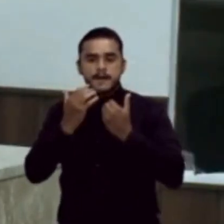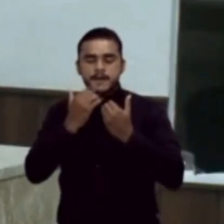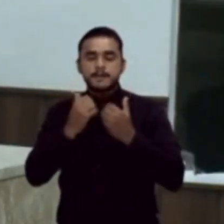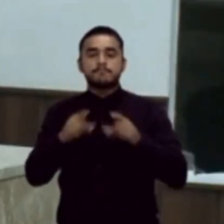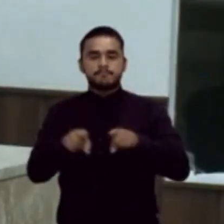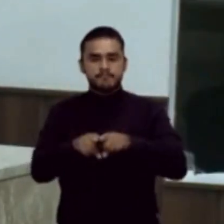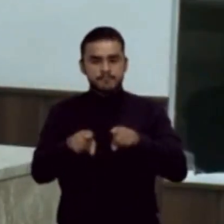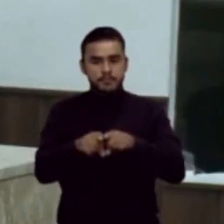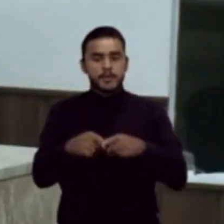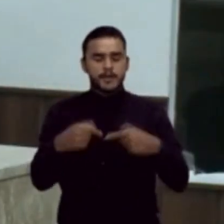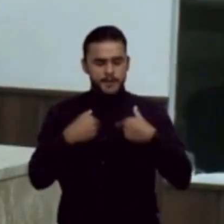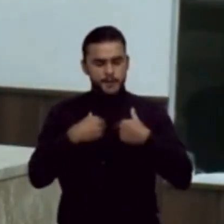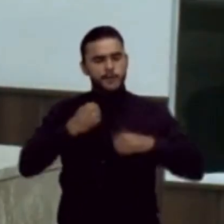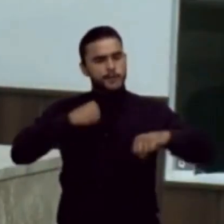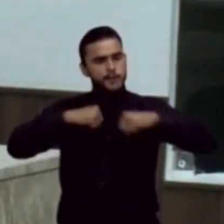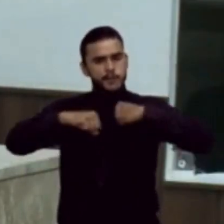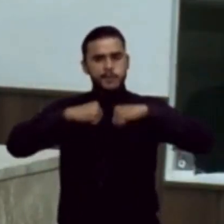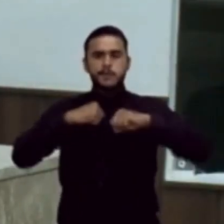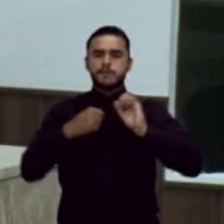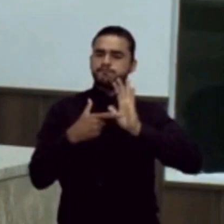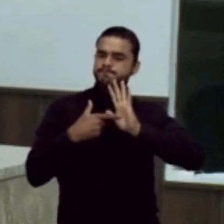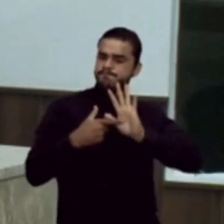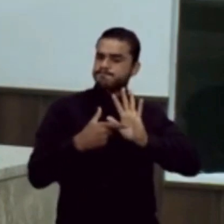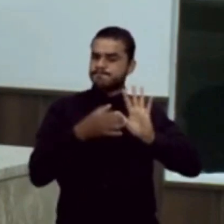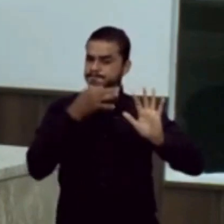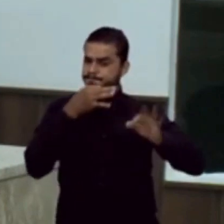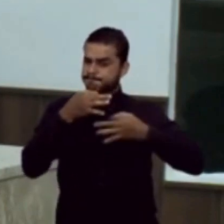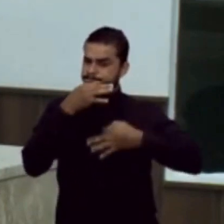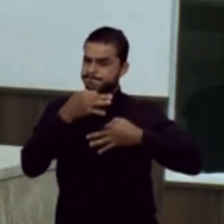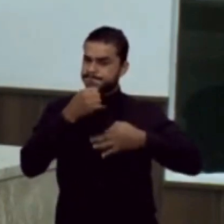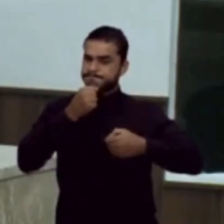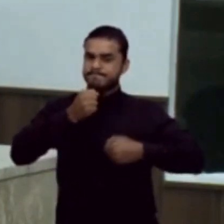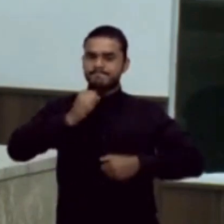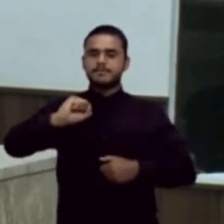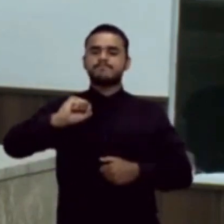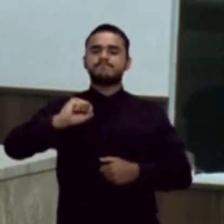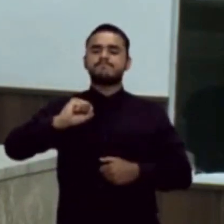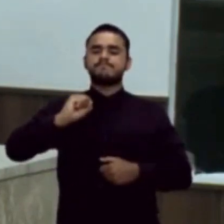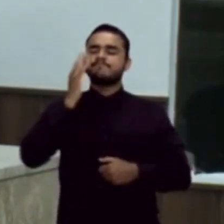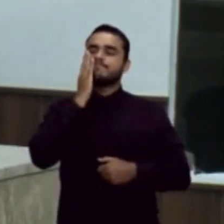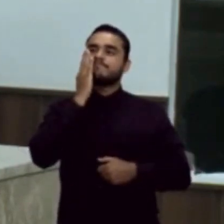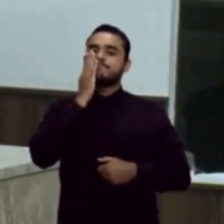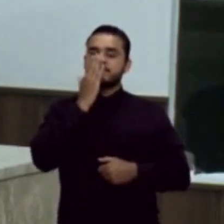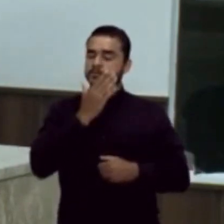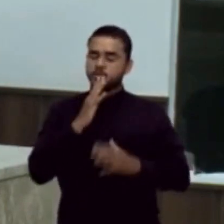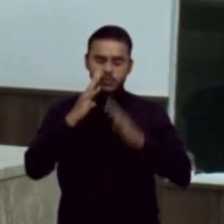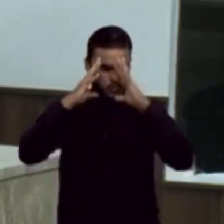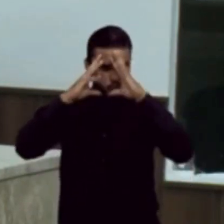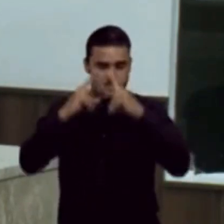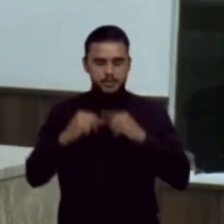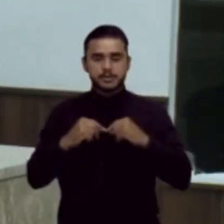princípios, dos nossos valores e das nossas ideias. É esse patrimônio que vai junto comigo para a Assembleia Legislativa.